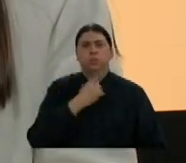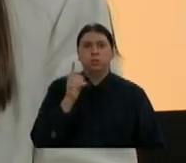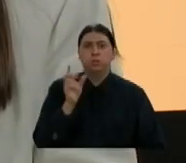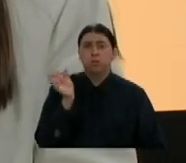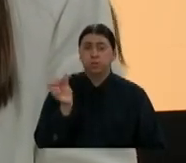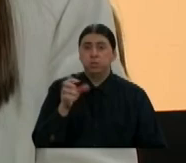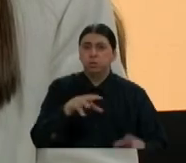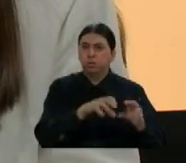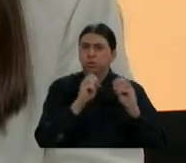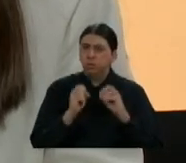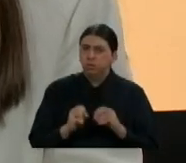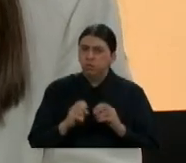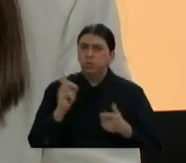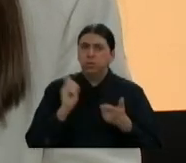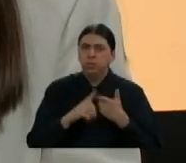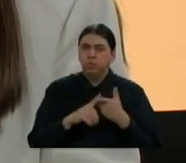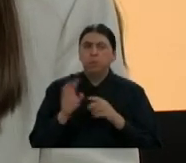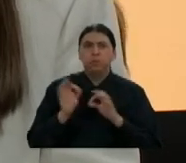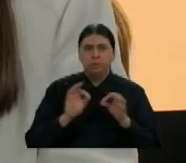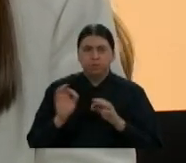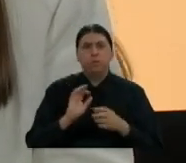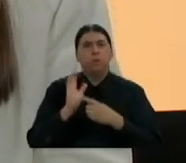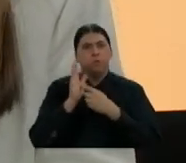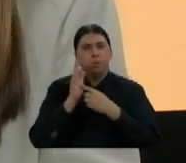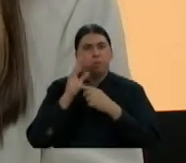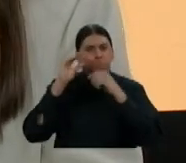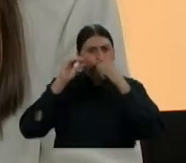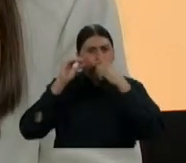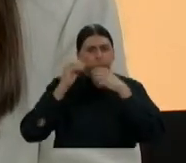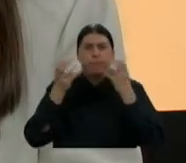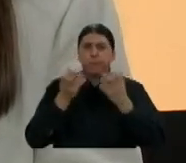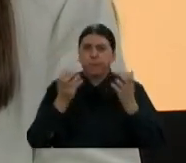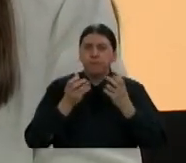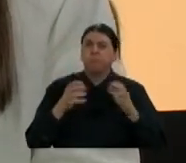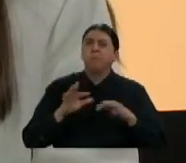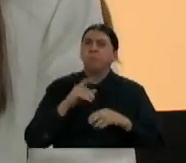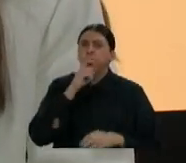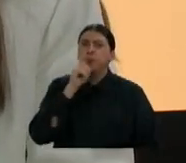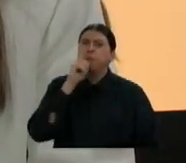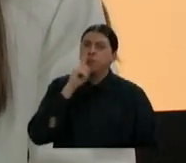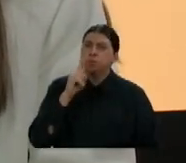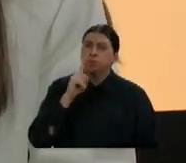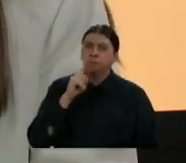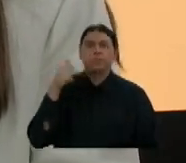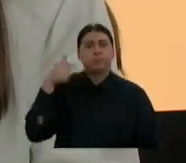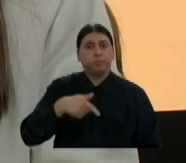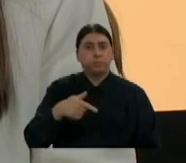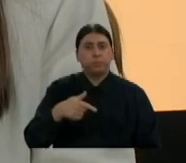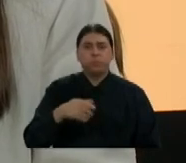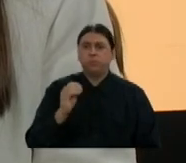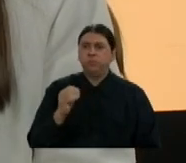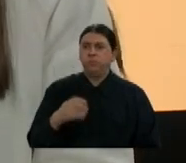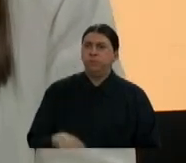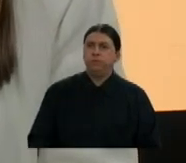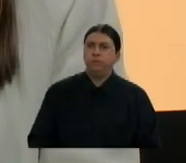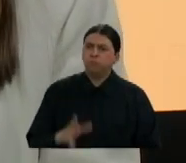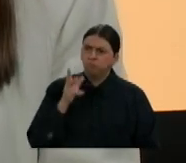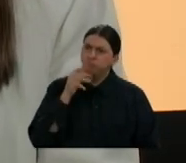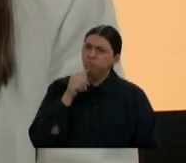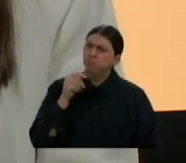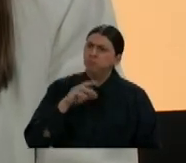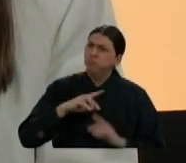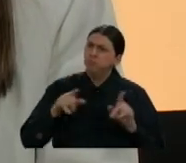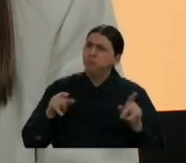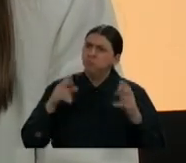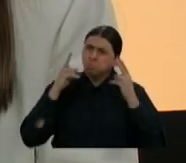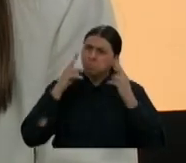é adotada porque porque ela fez vídeos na internet que ainda quero muito ser adaptada aqui em porto alegre e por diana bastante com muito em comum